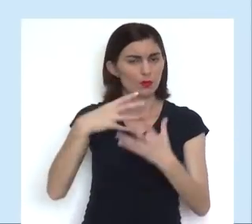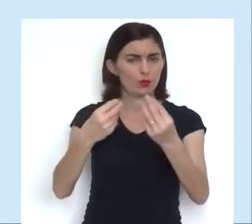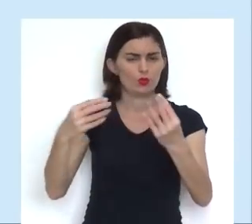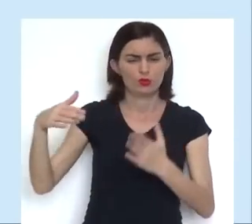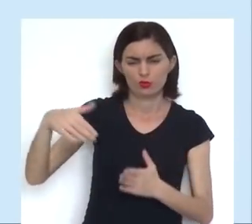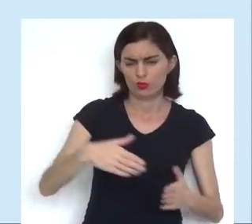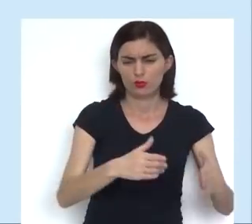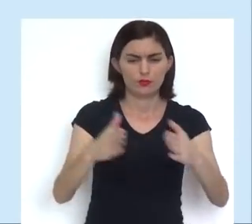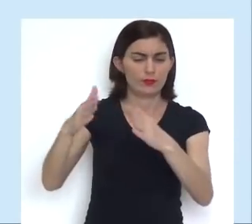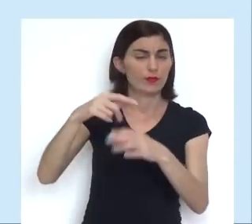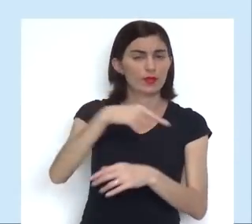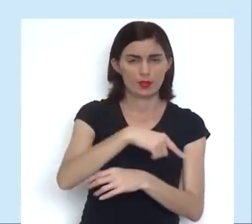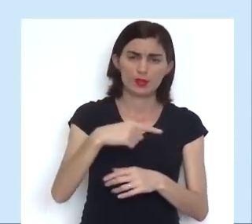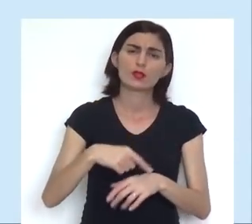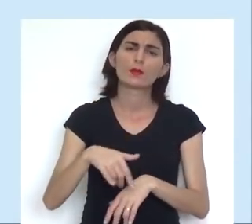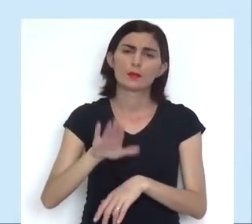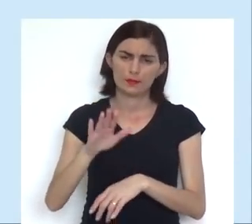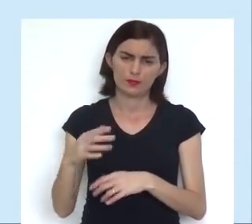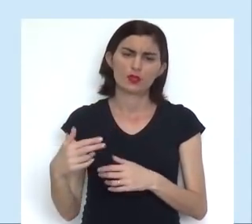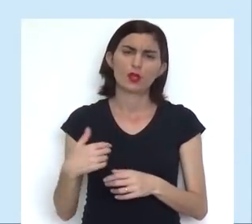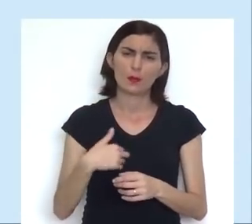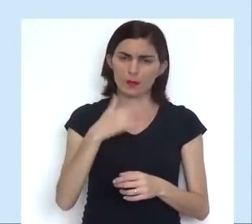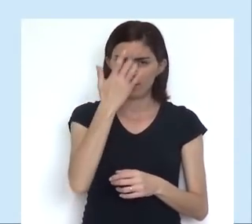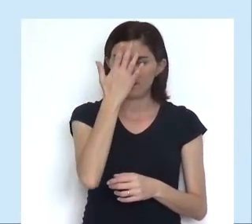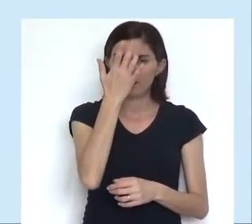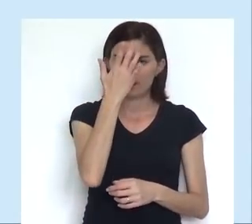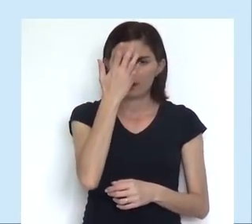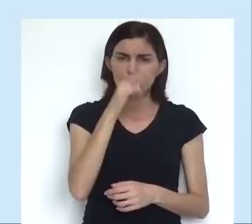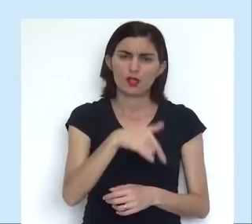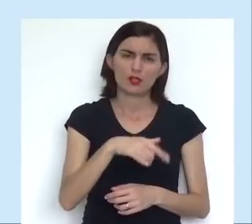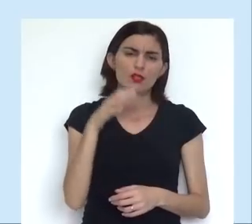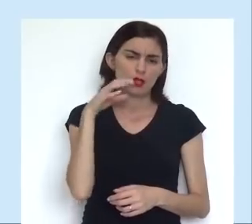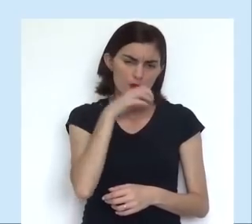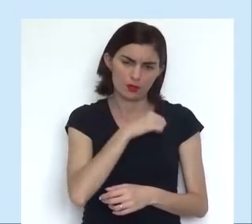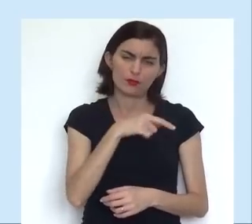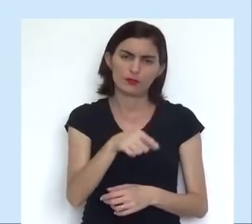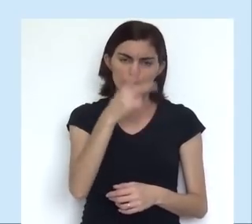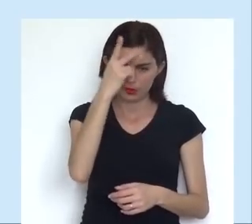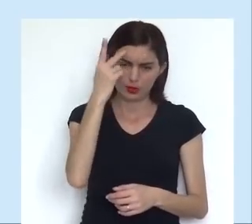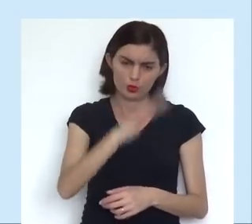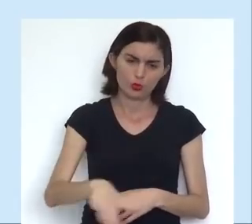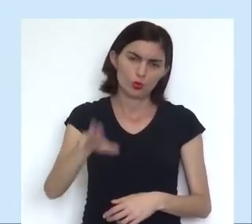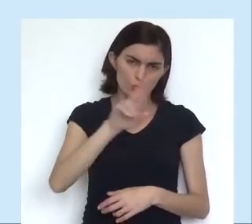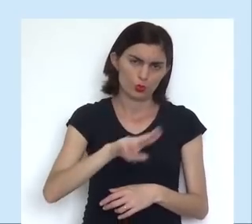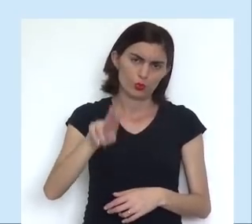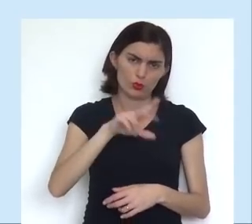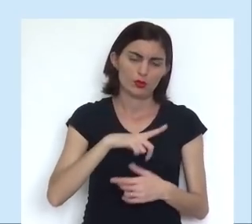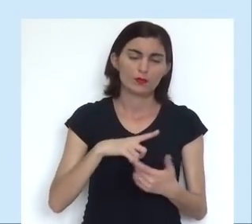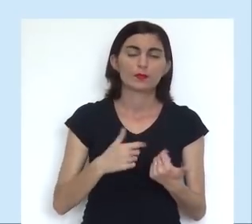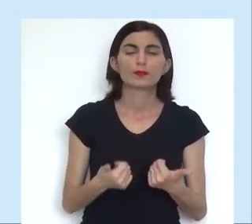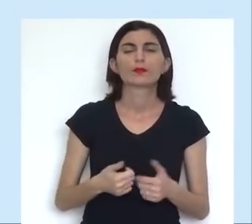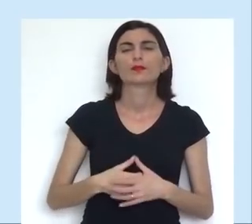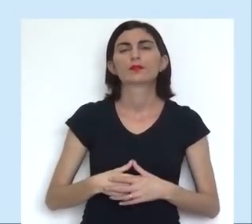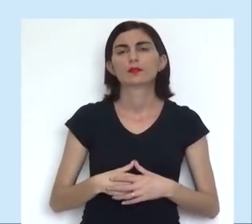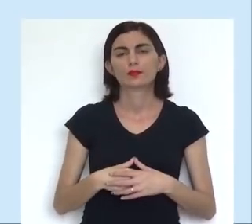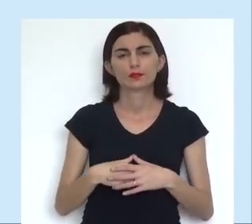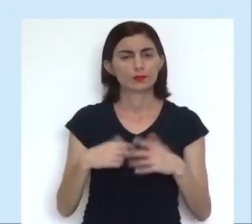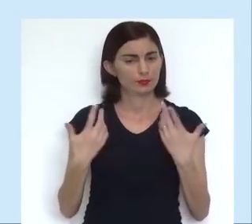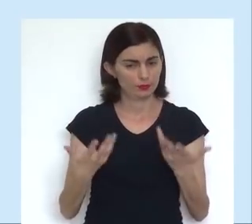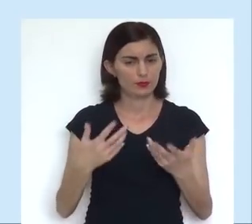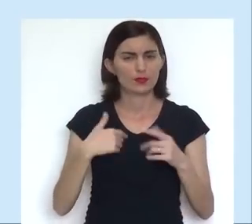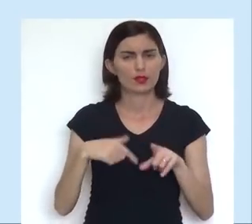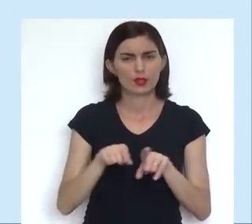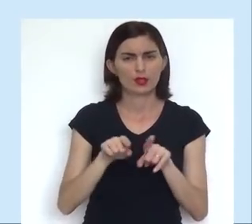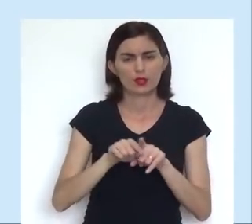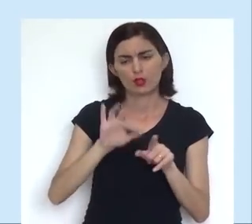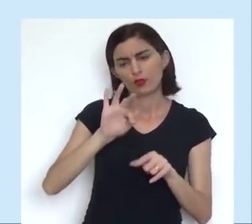que tem muitos rios e esse transporte é um transporte mais fácil e mais ágil para essas pessoas, ok? Vamos lá. O